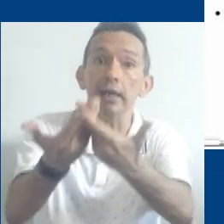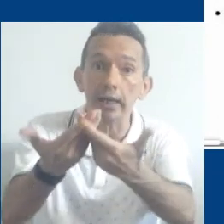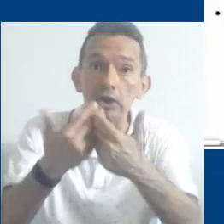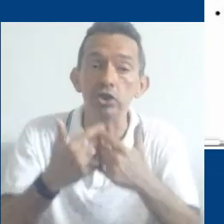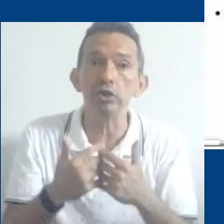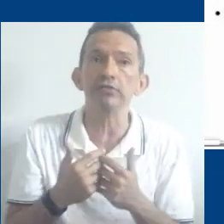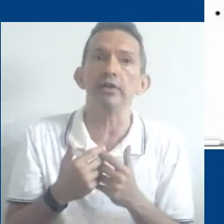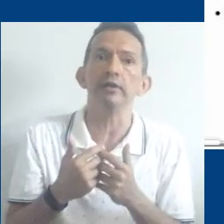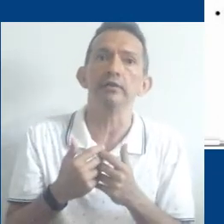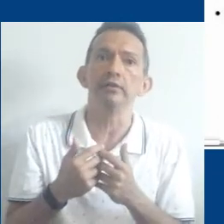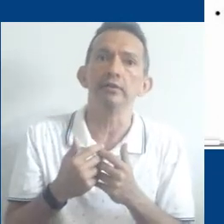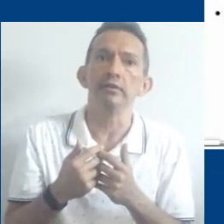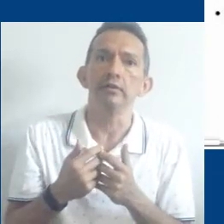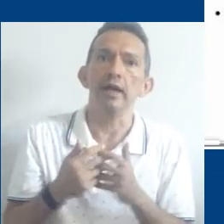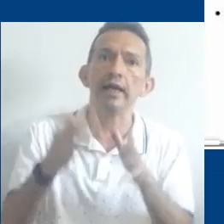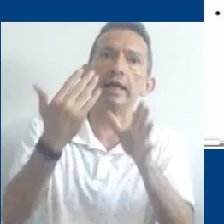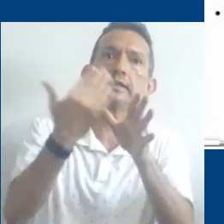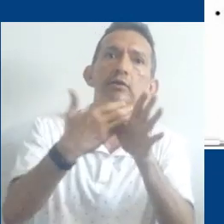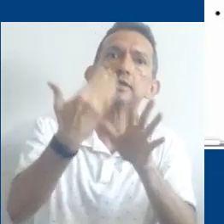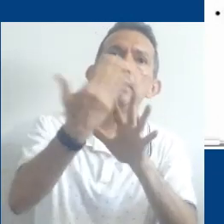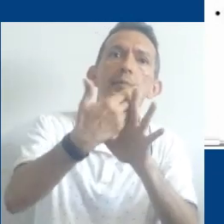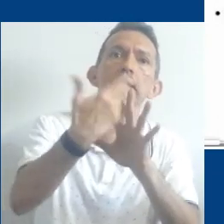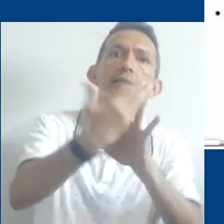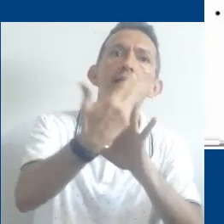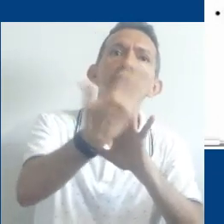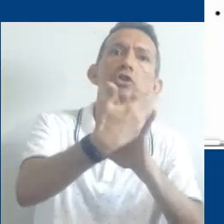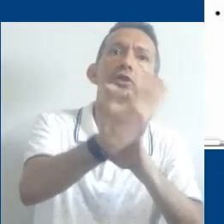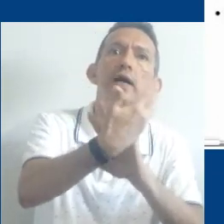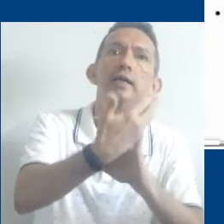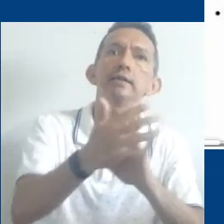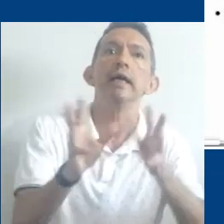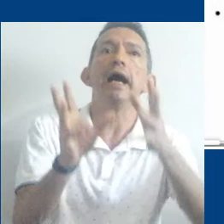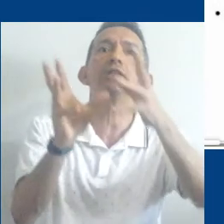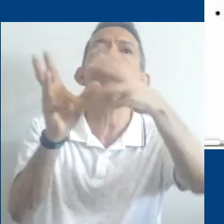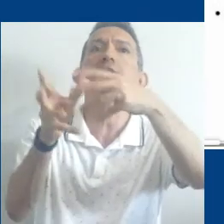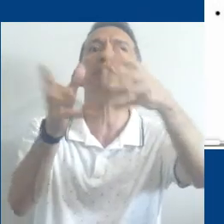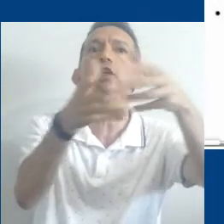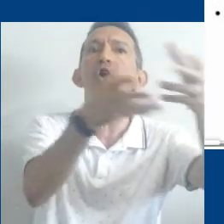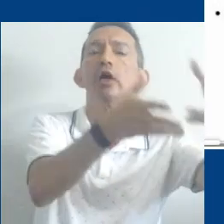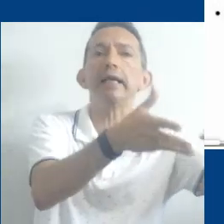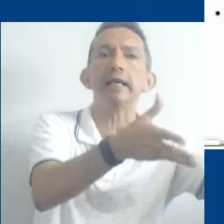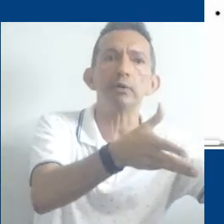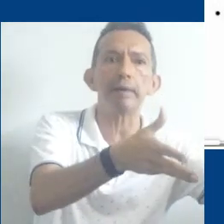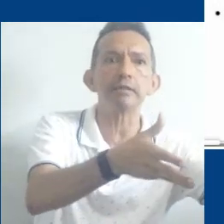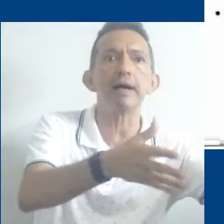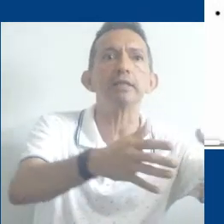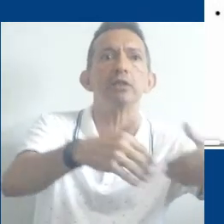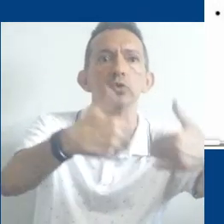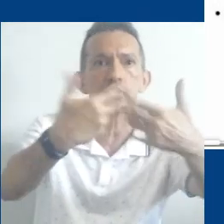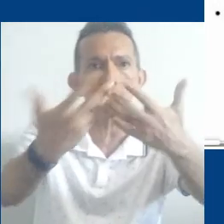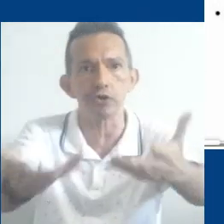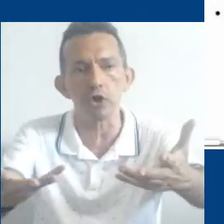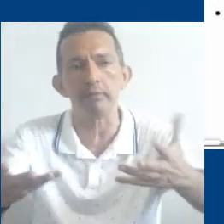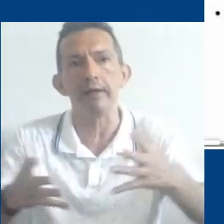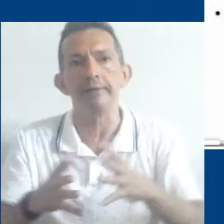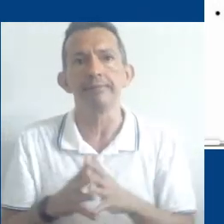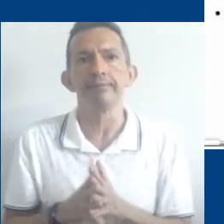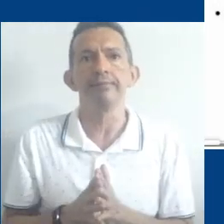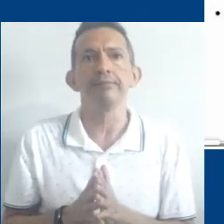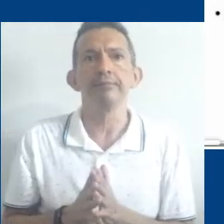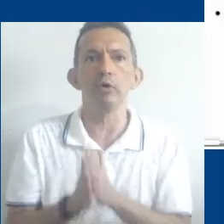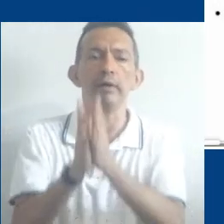autofagia negativa. Regressão das membranas interdigitais. Atividade de que organela citoplasmática? Do